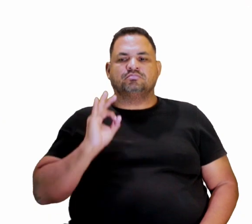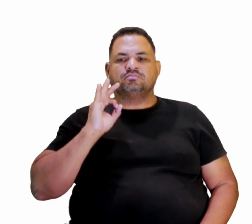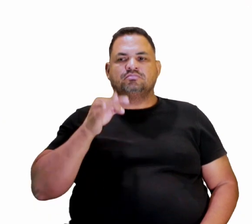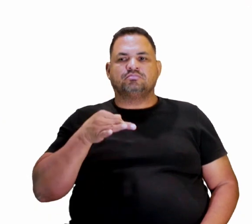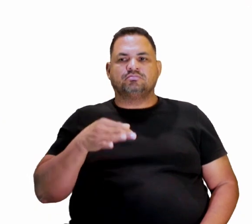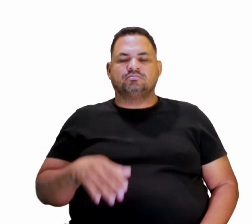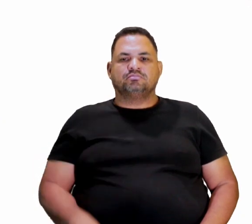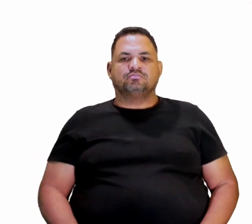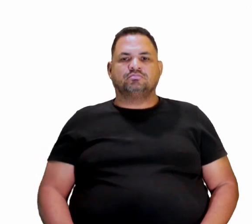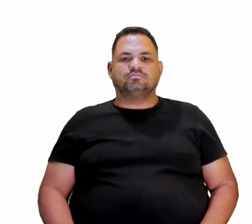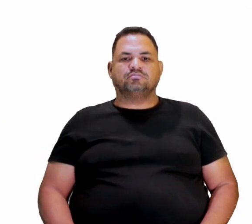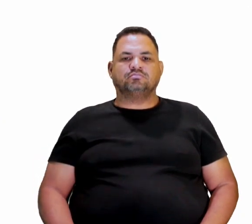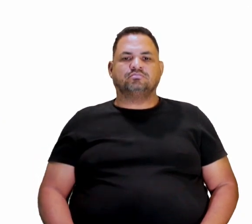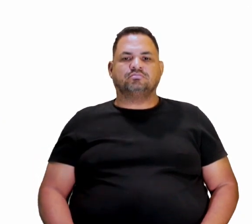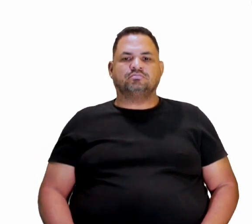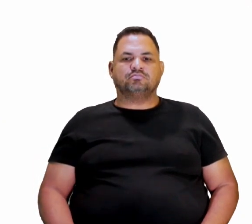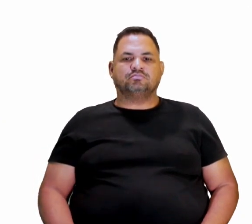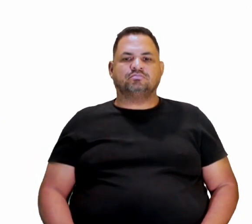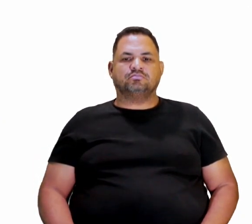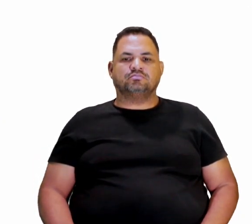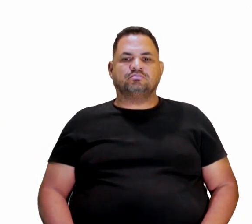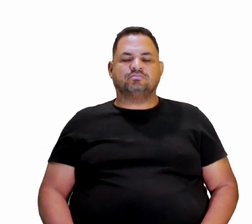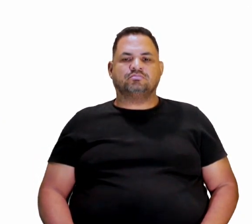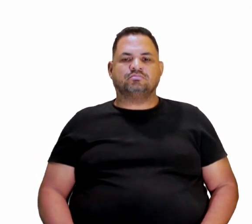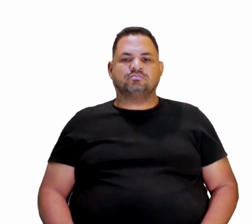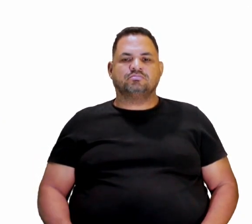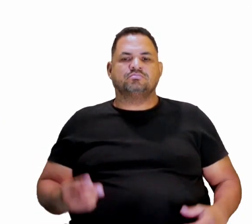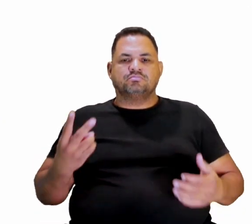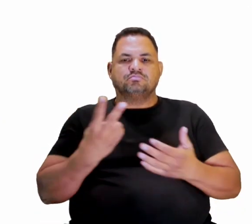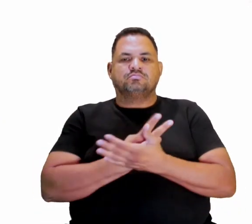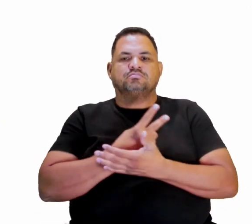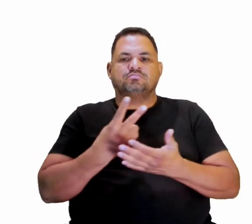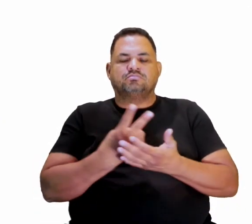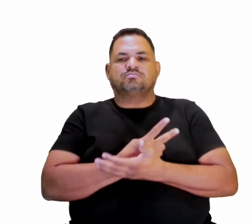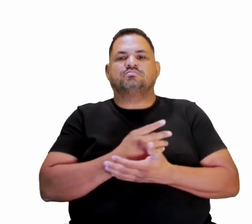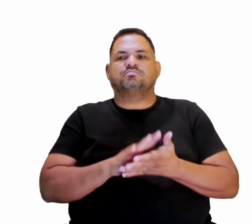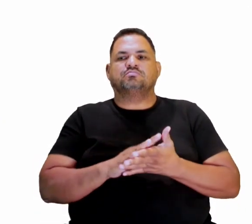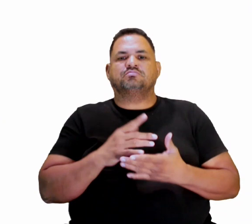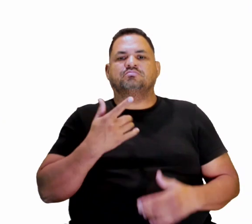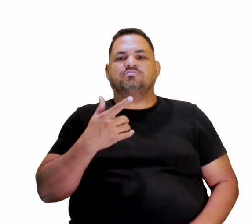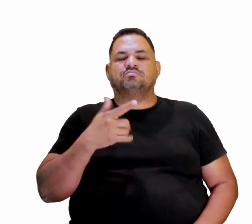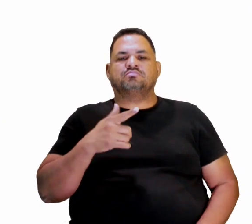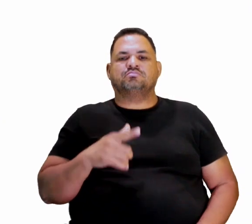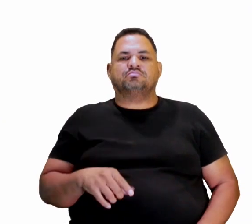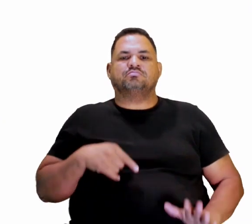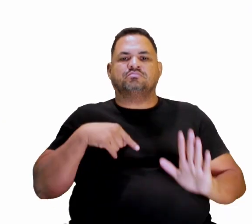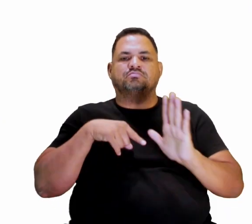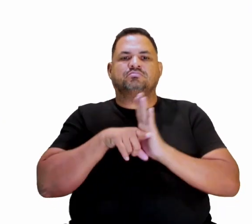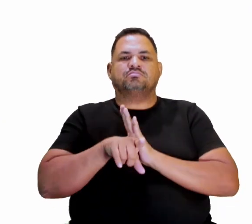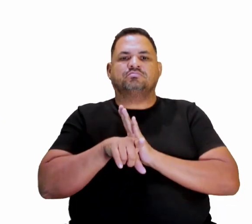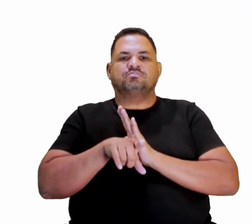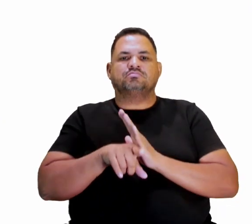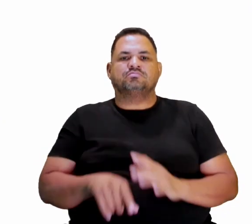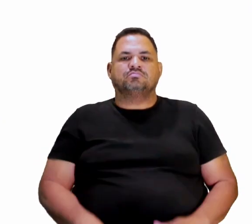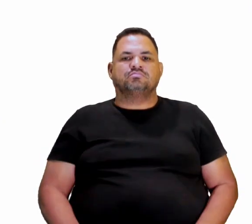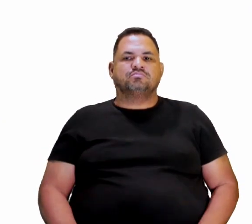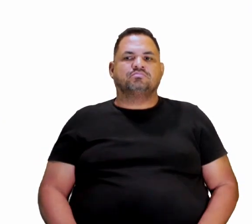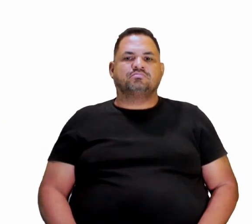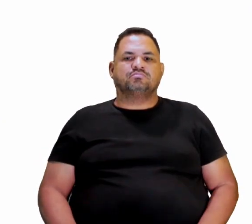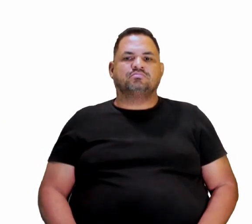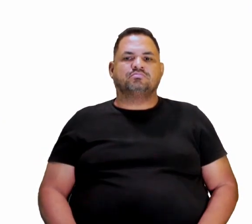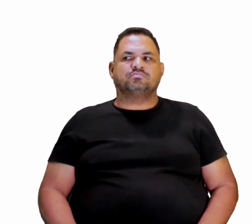Certo? Então, what I should tá errado, porque aí não seria uma pergunta. What should